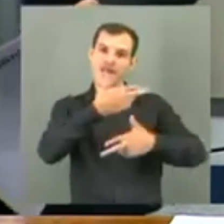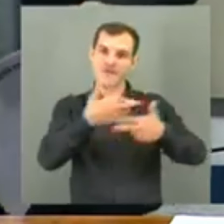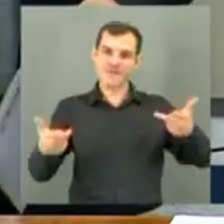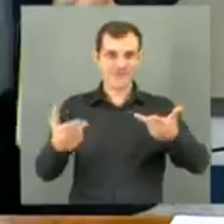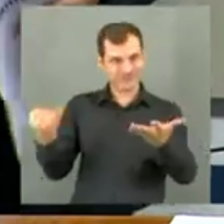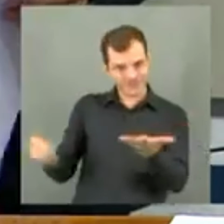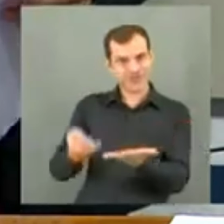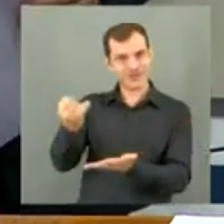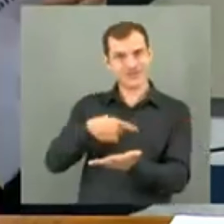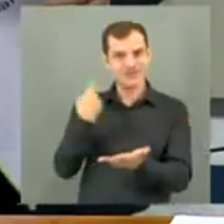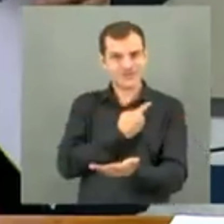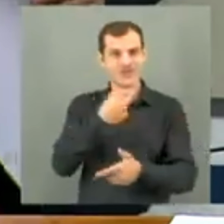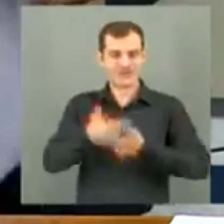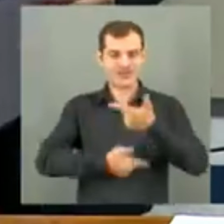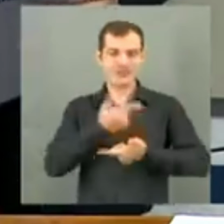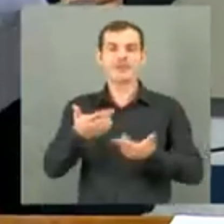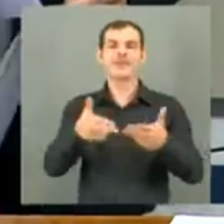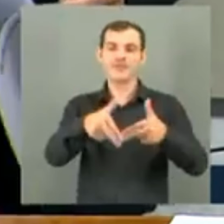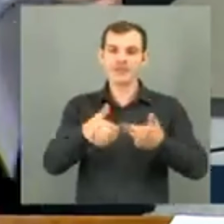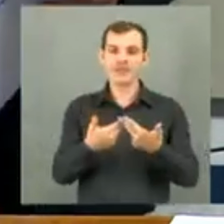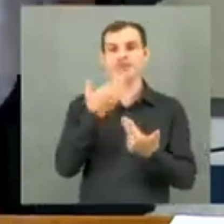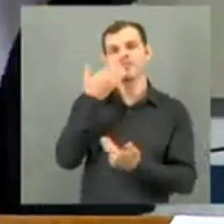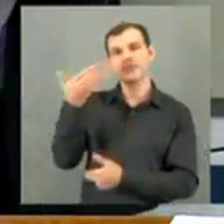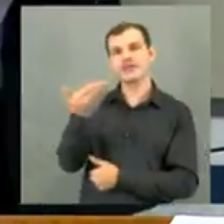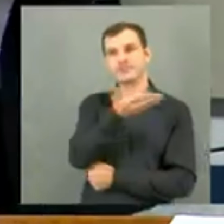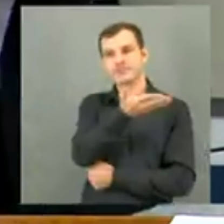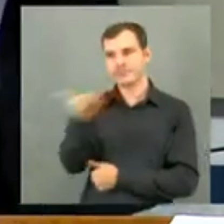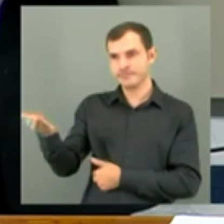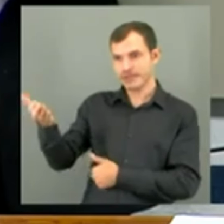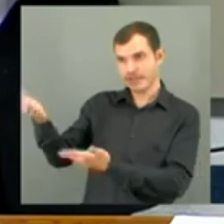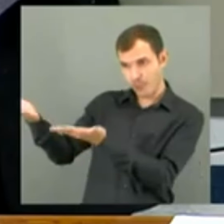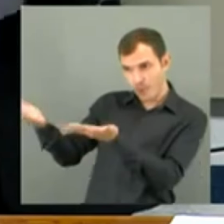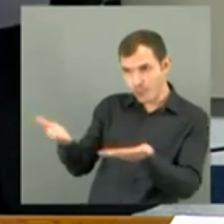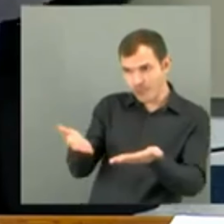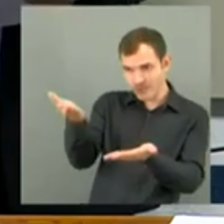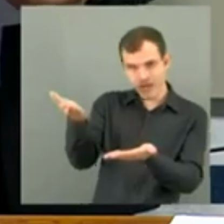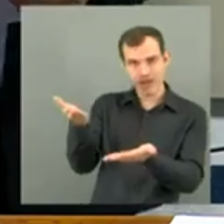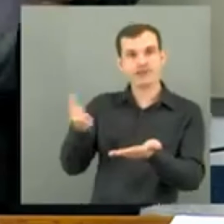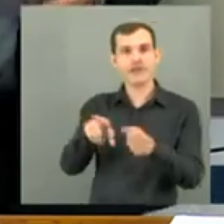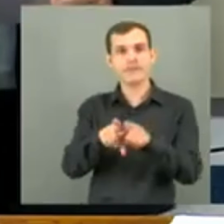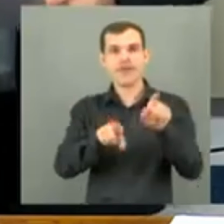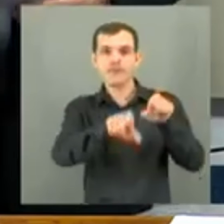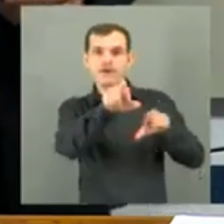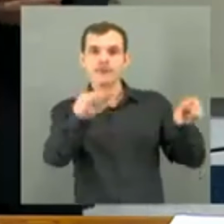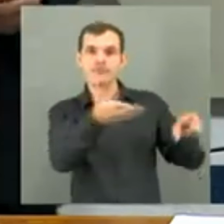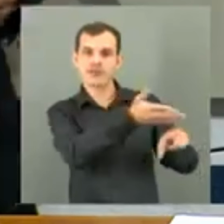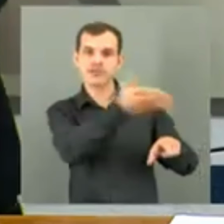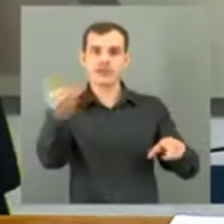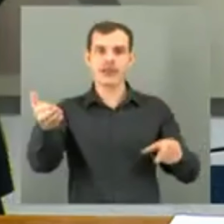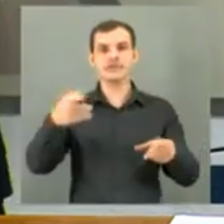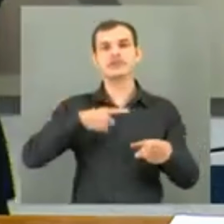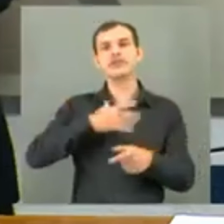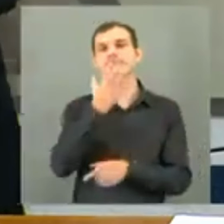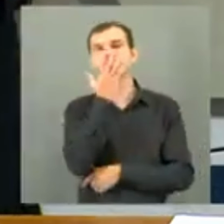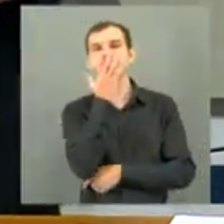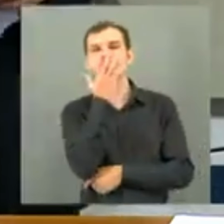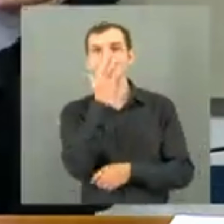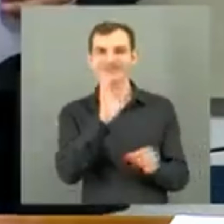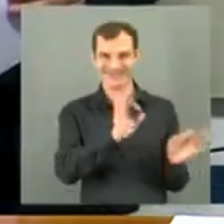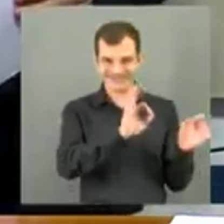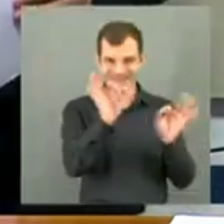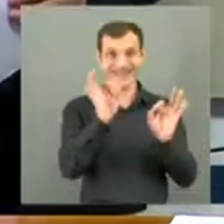trabalho. Por isso eu peço aos nossos convidados e também a todos aqueles que estão nos assistindo que comentem